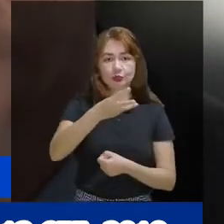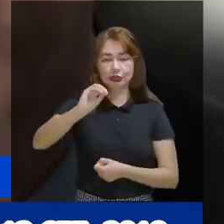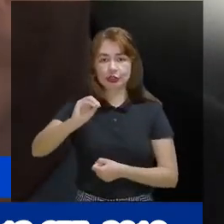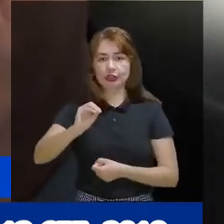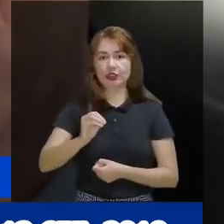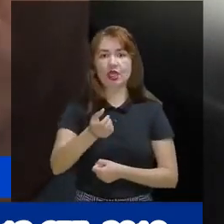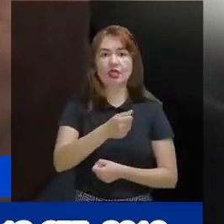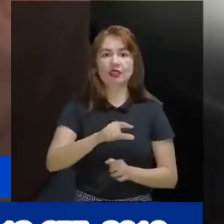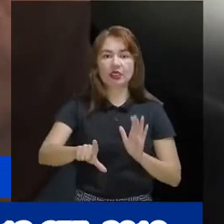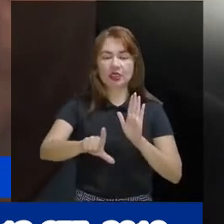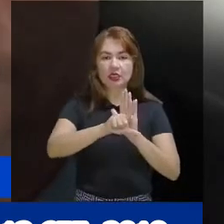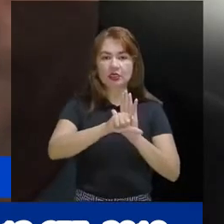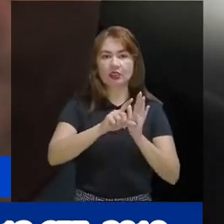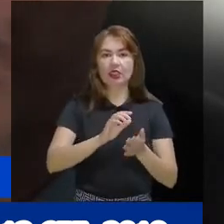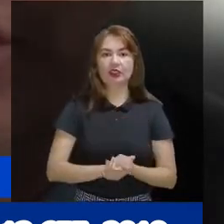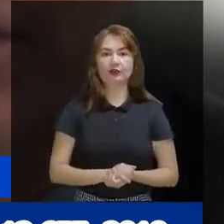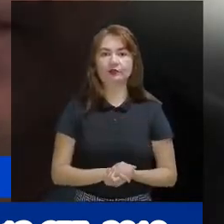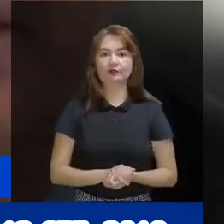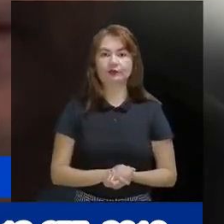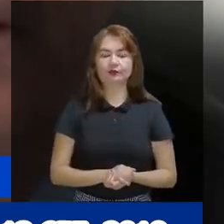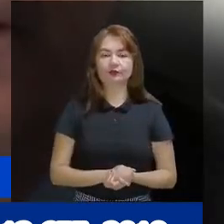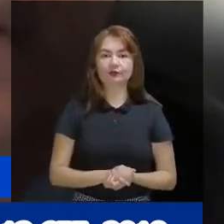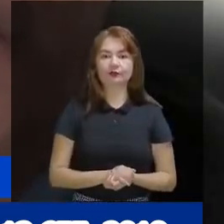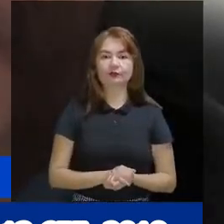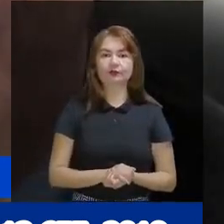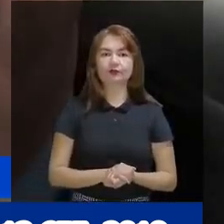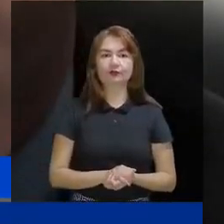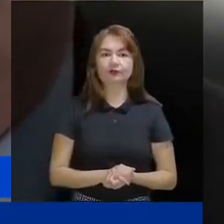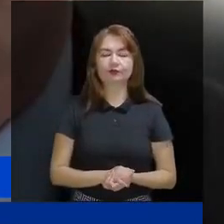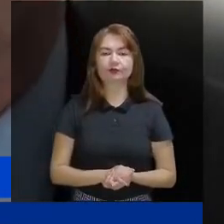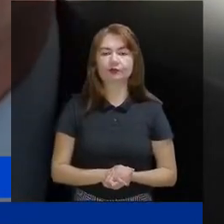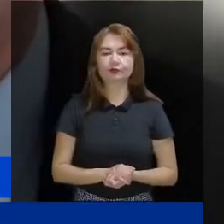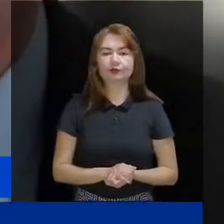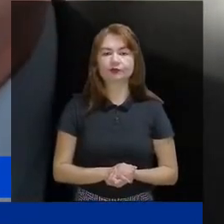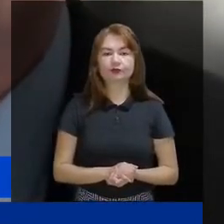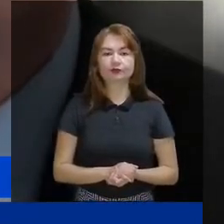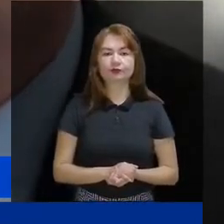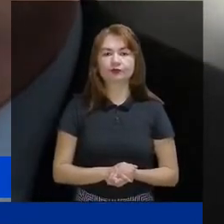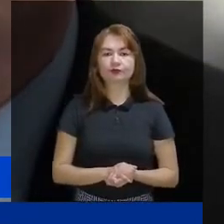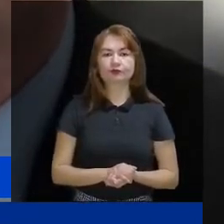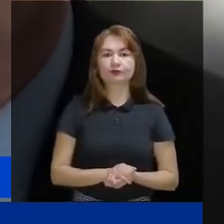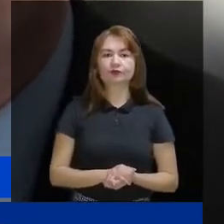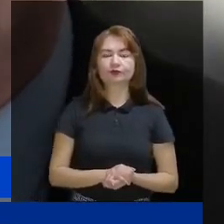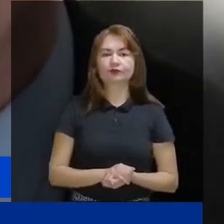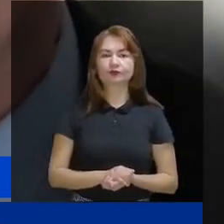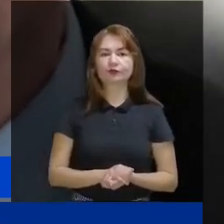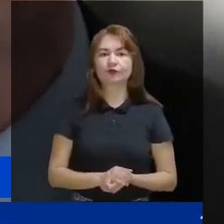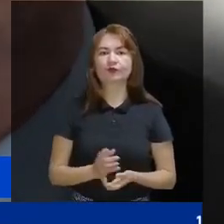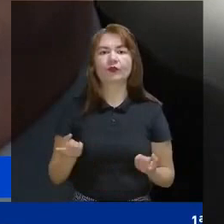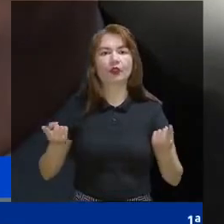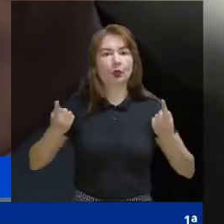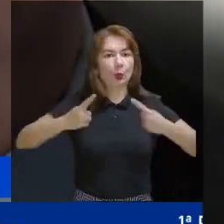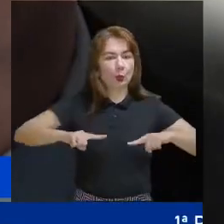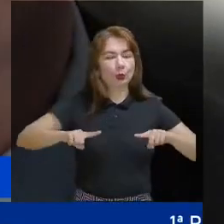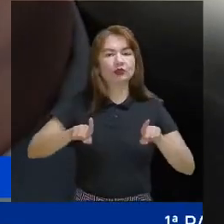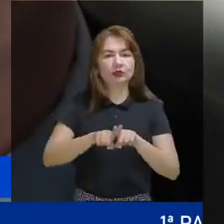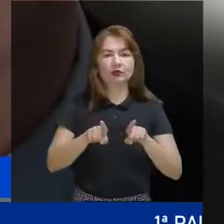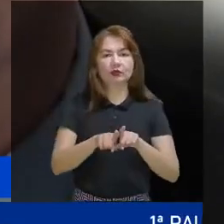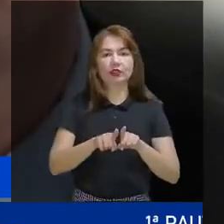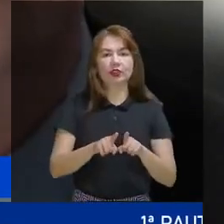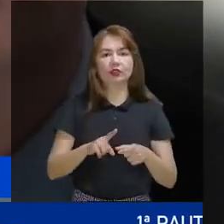número 13.655 de 2018. Ademais, os autores alegaram que houve violação ao que consta no